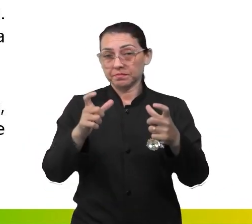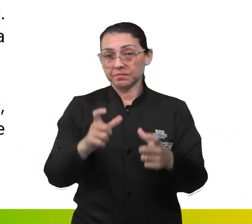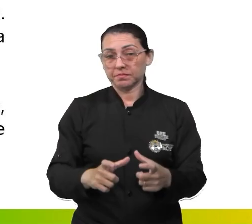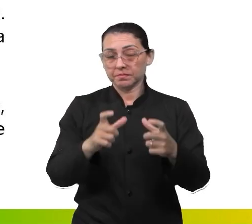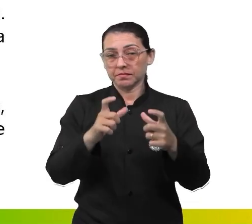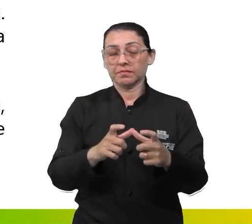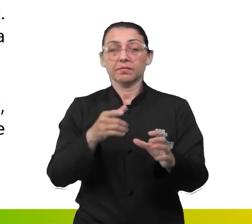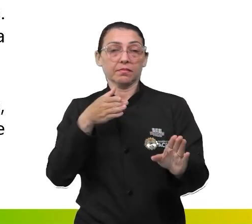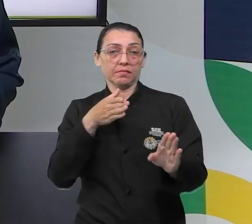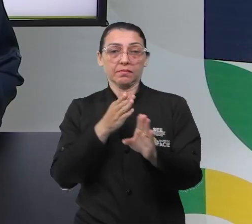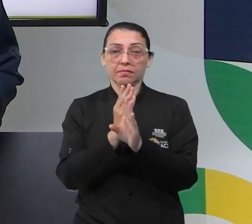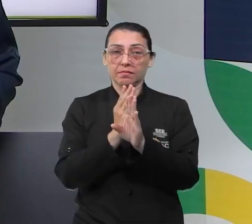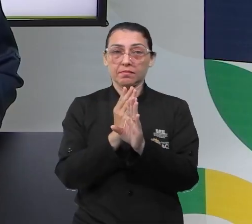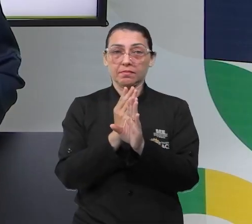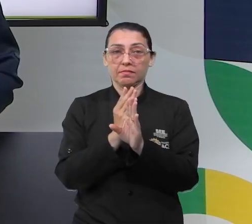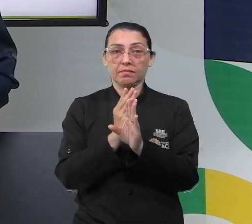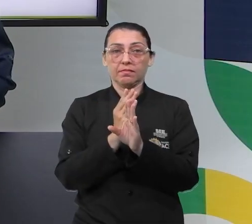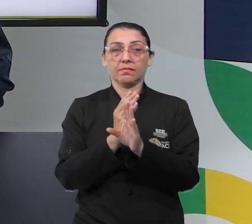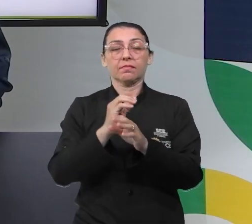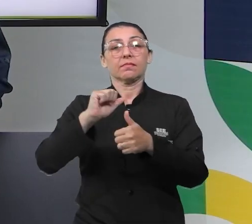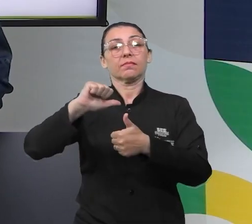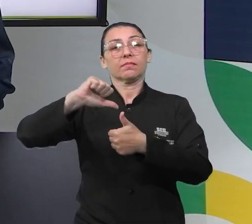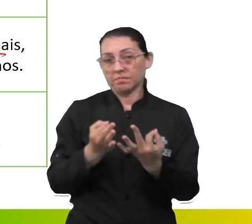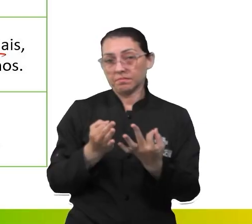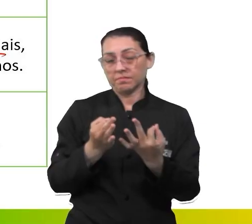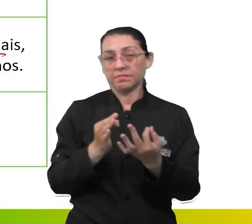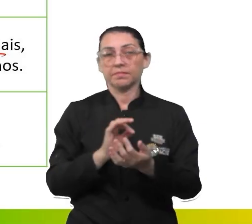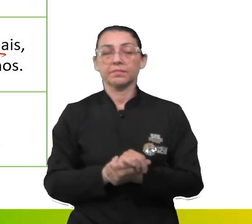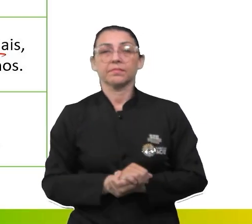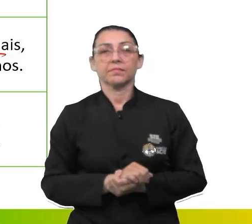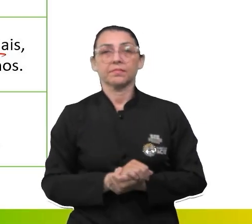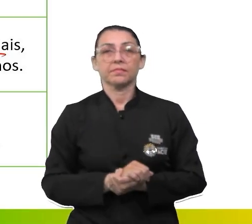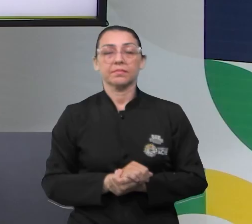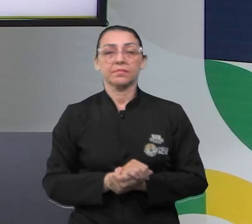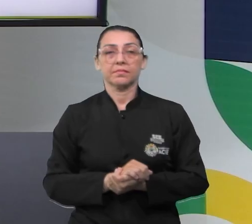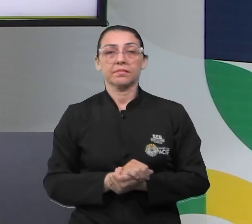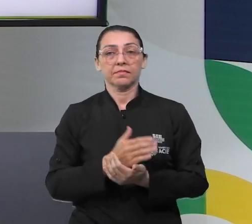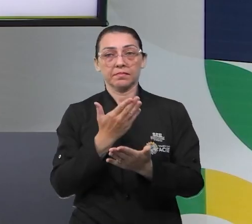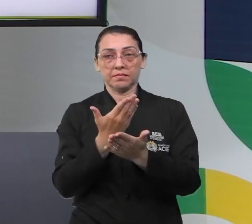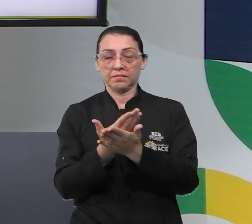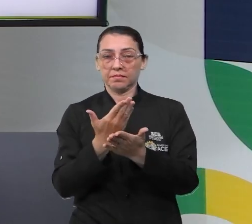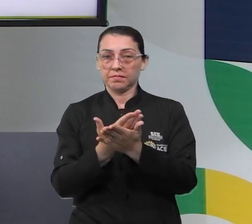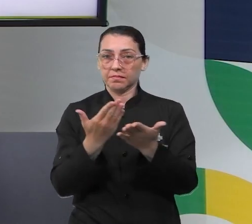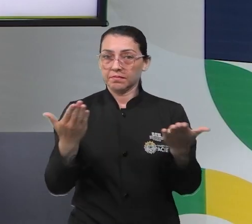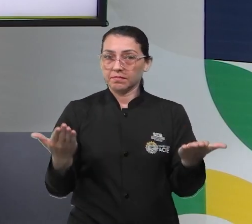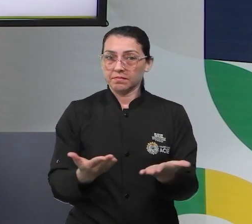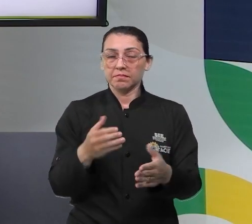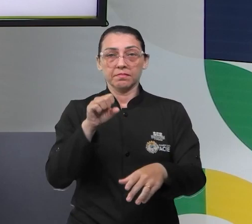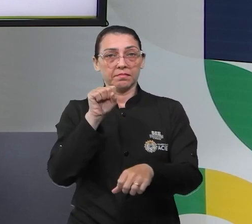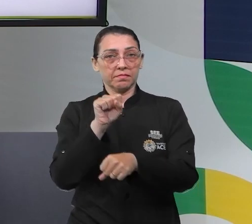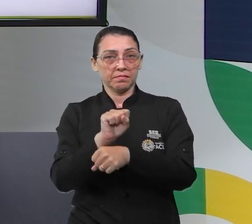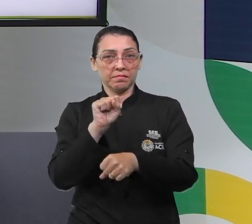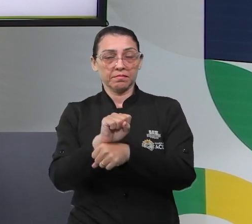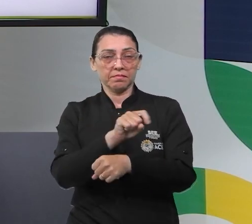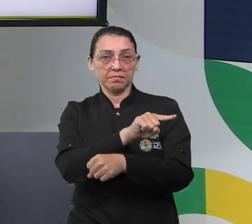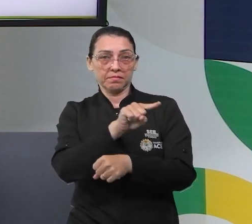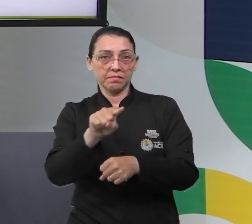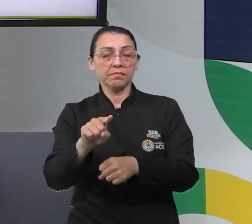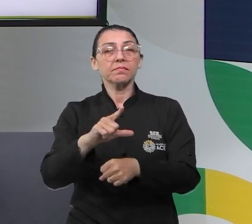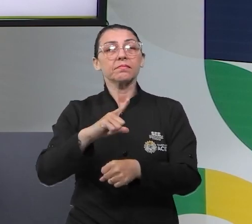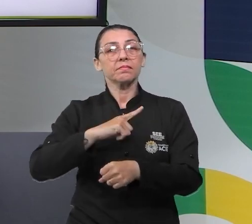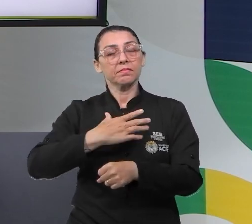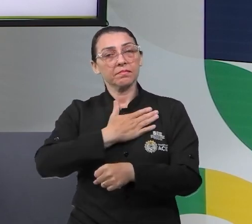e identificada como América do Sul. Então, essa foi a nossa aula. Eu espero muito que vocês